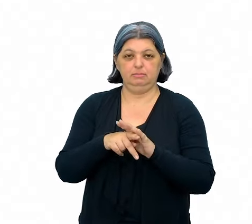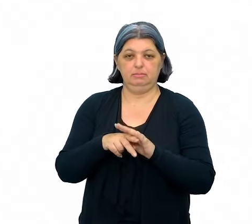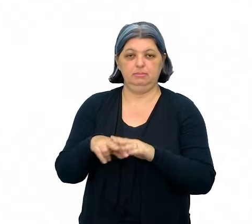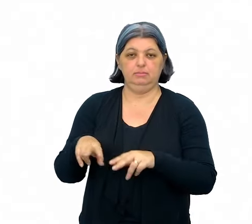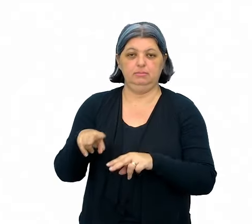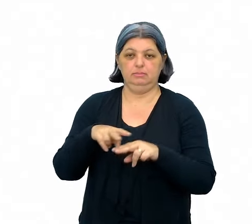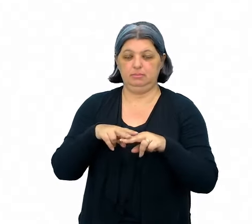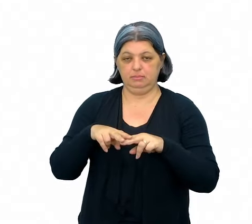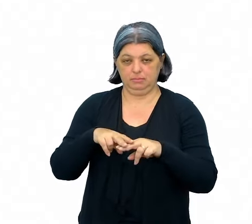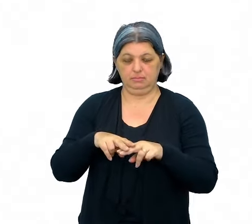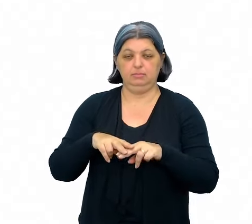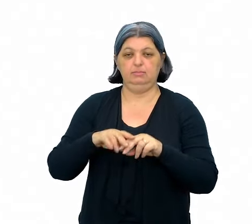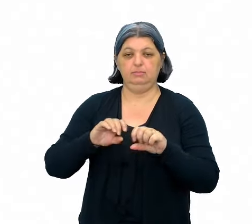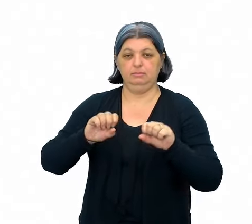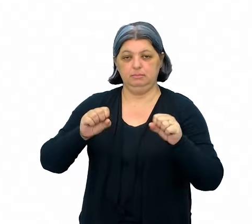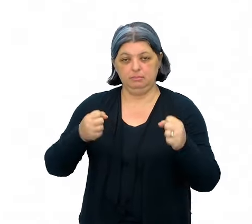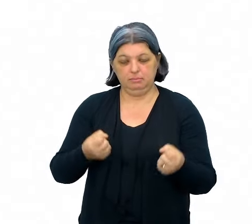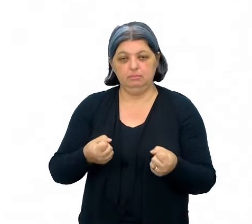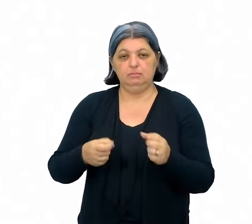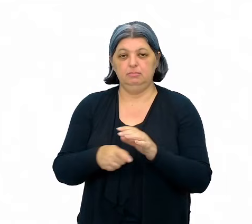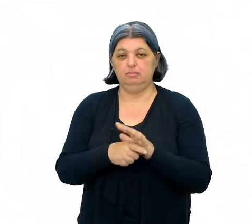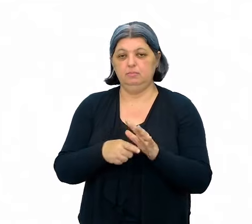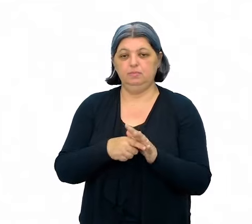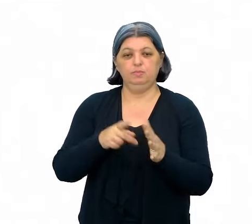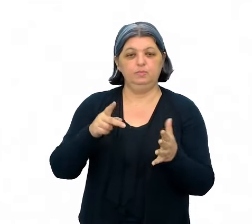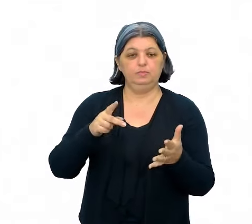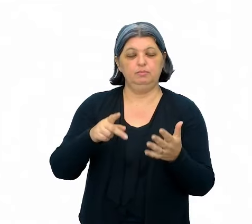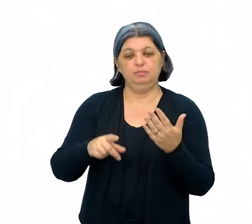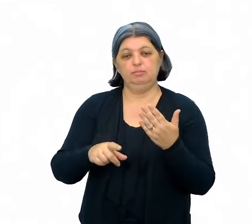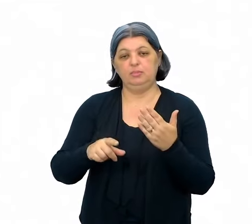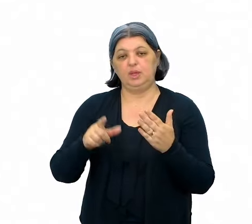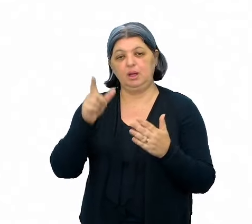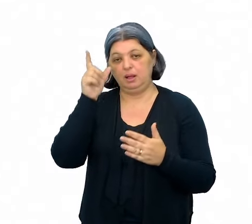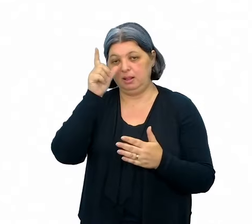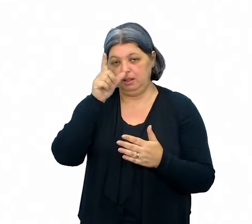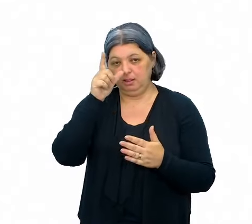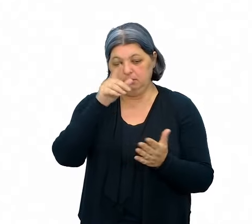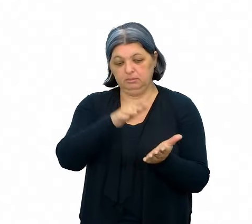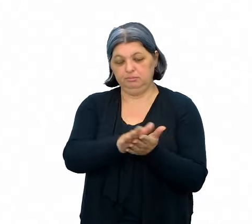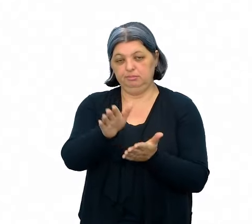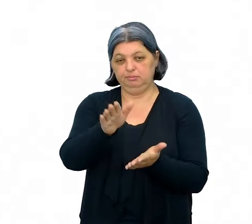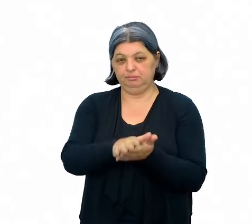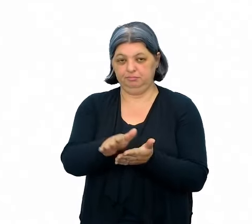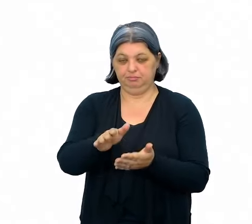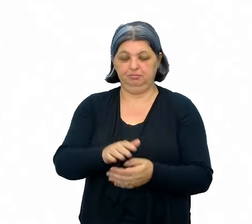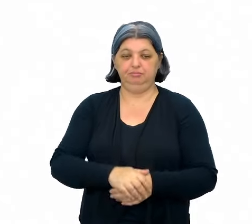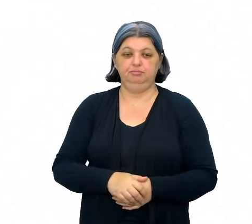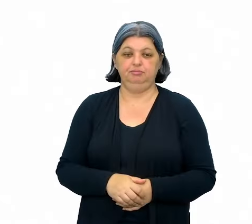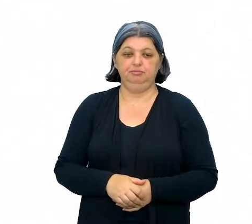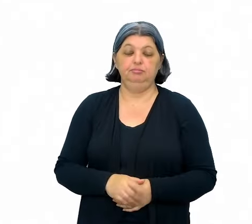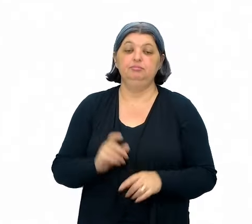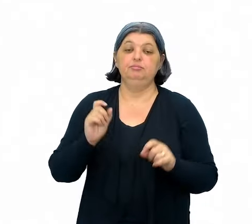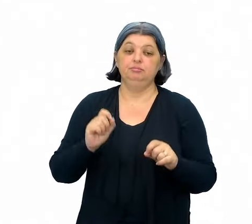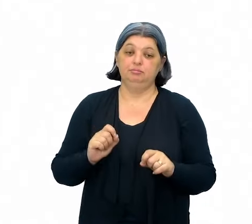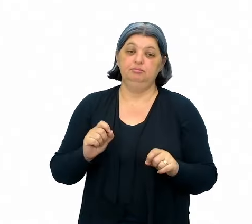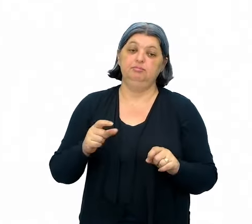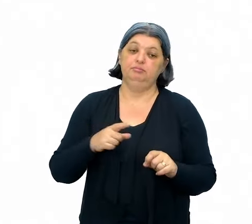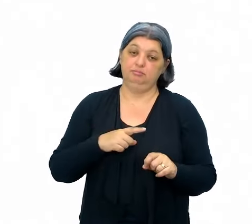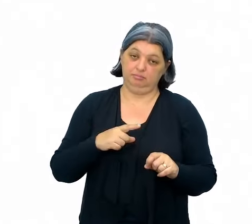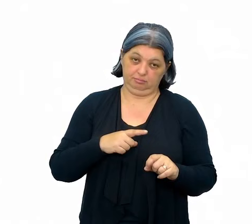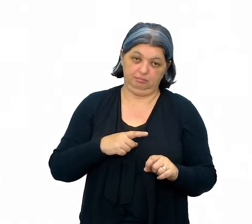do contexto de produção, onde essa lenda foi publicada, quem pode